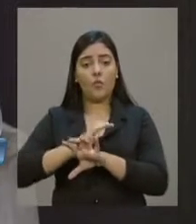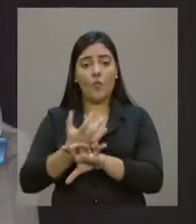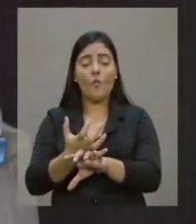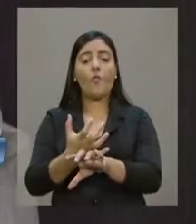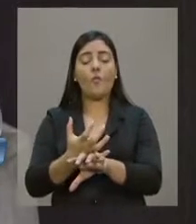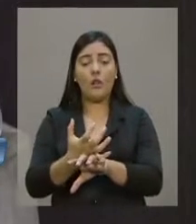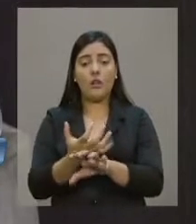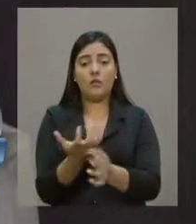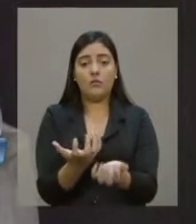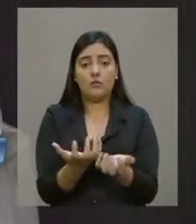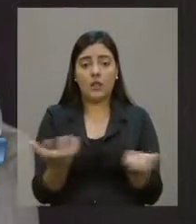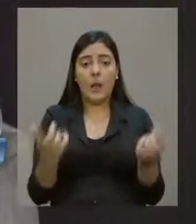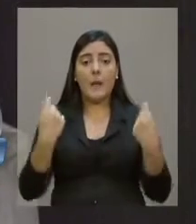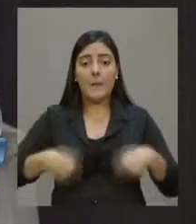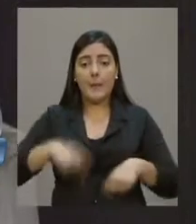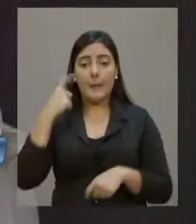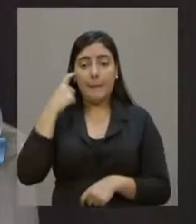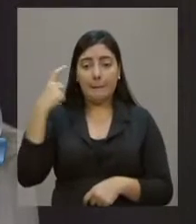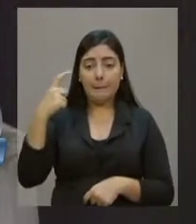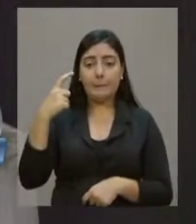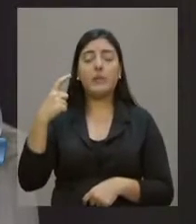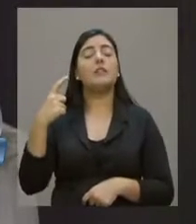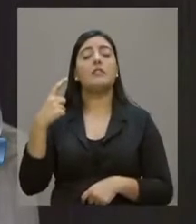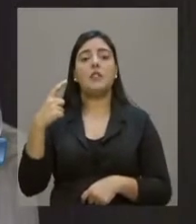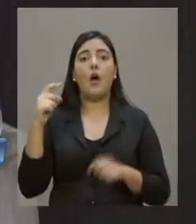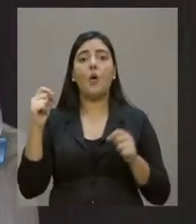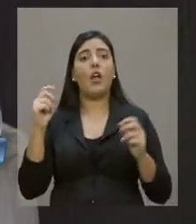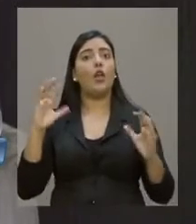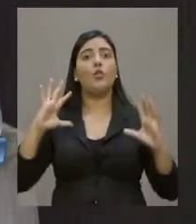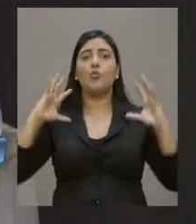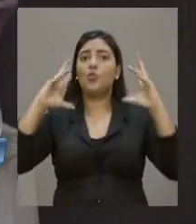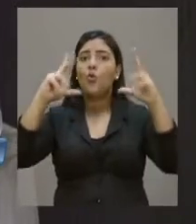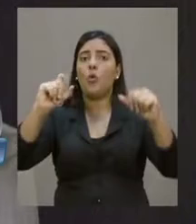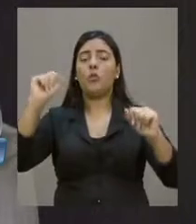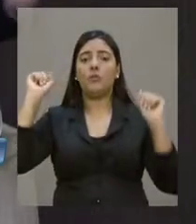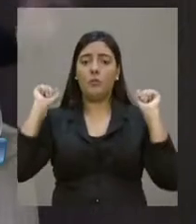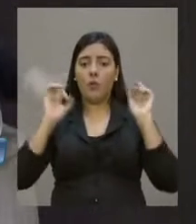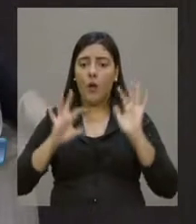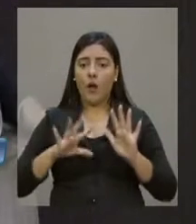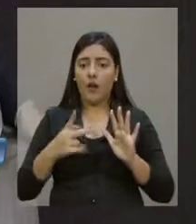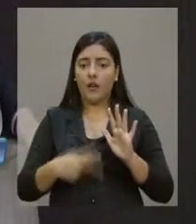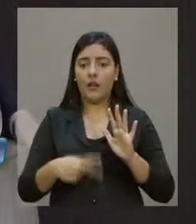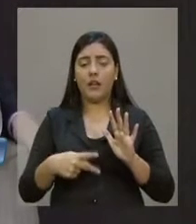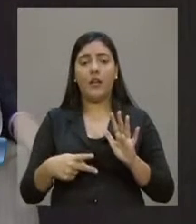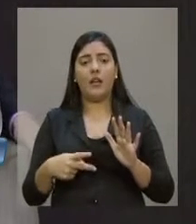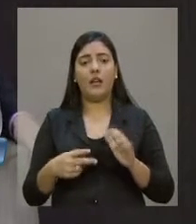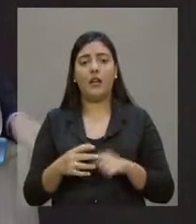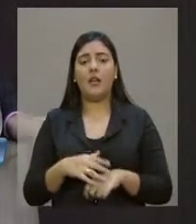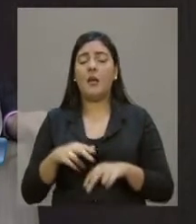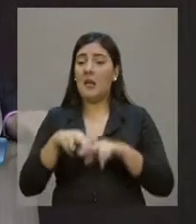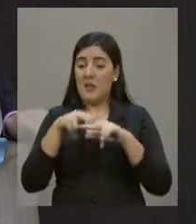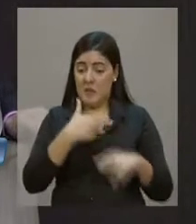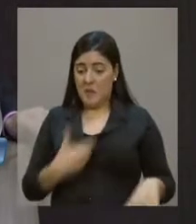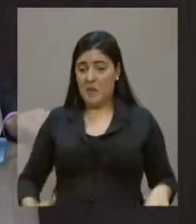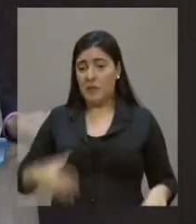a vencer, mas precisamos pensar no universal. Parece que nada disso importa a este